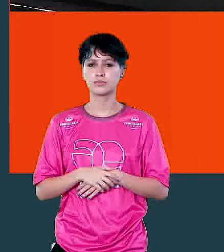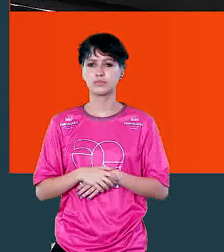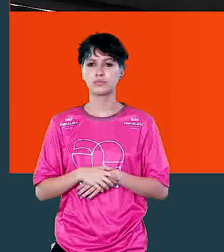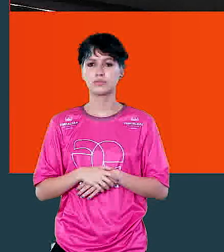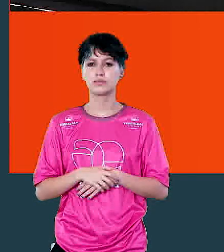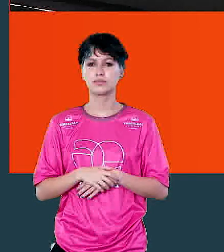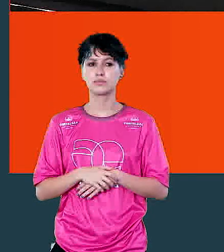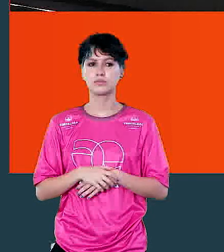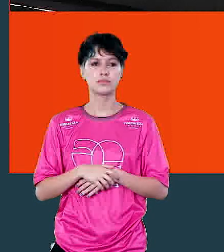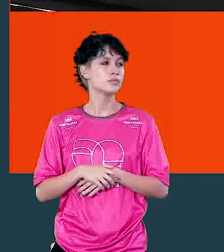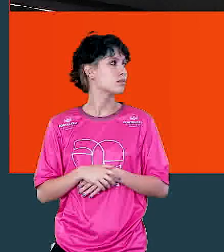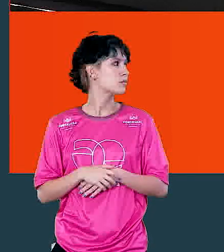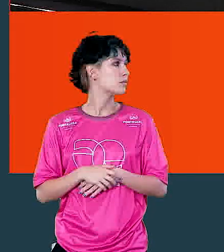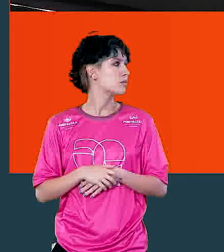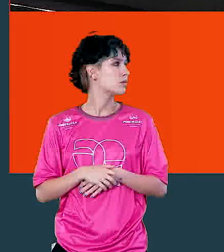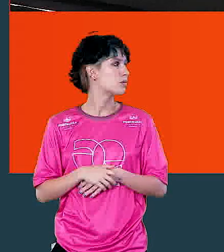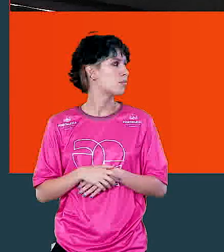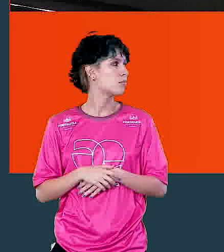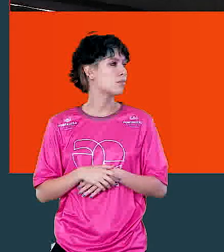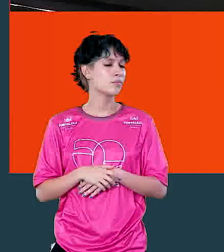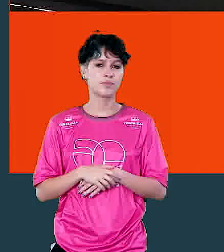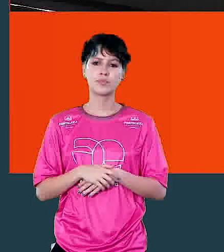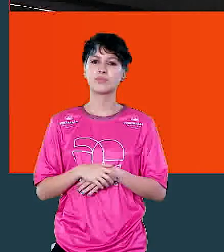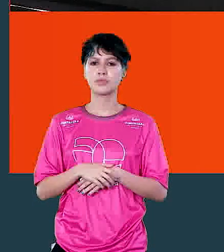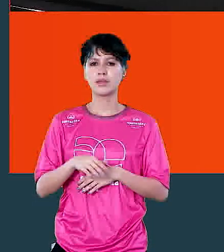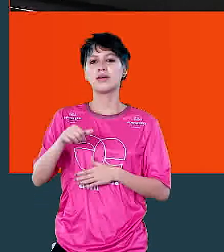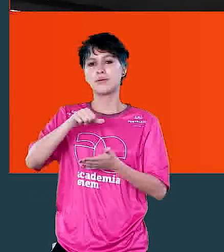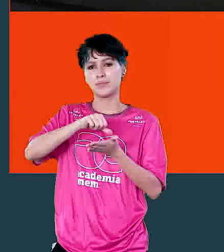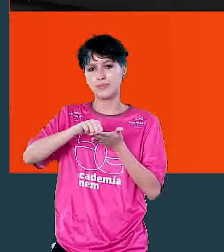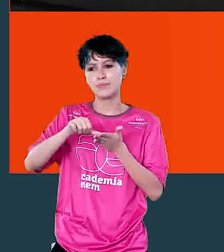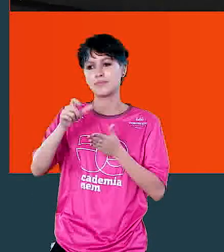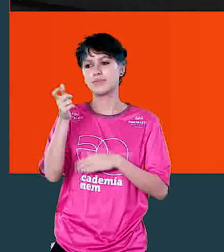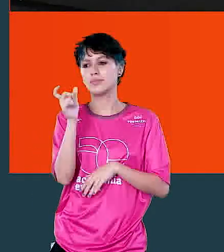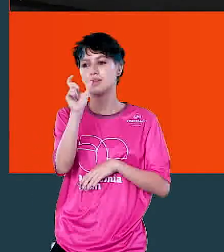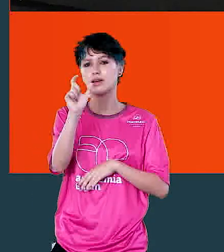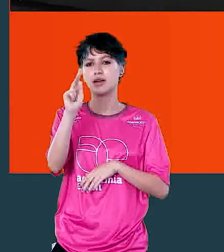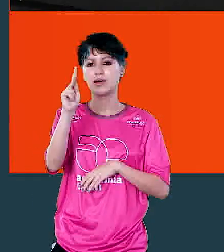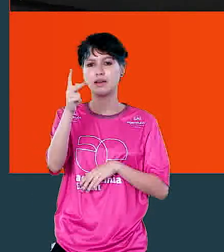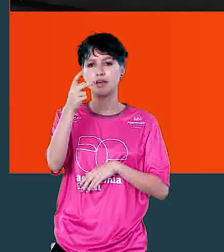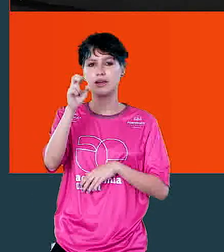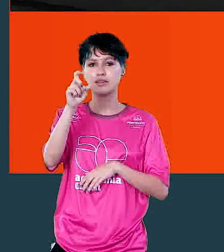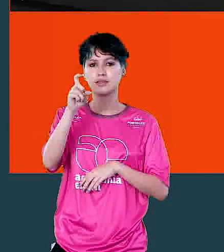Com hexano. Circula aí o hexano.